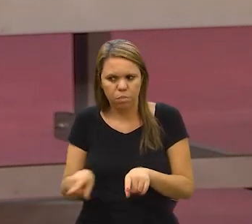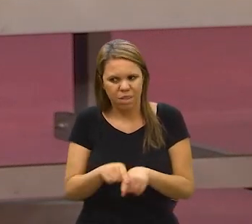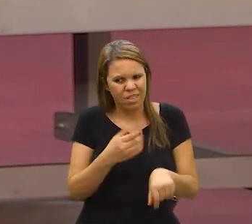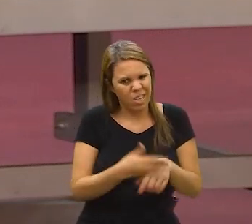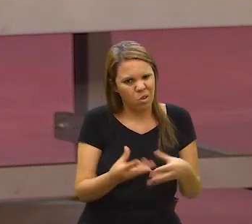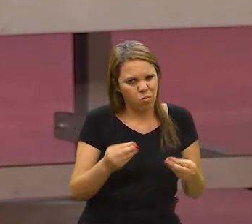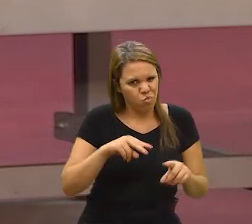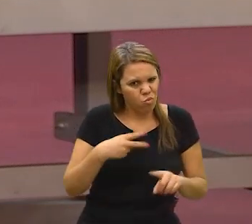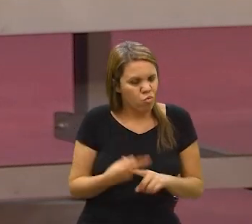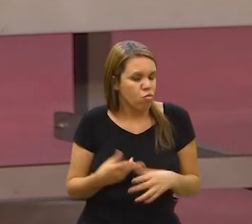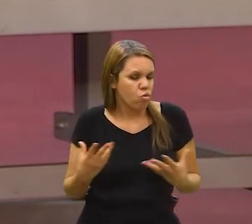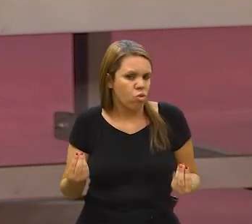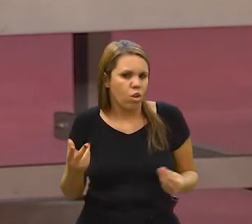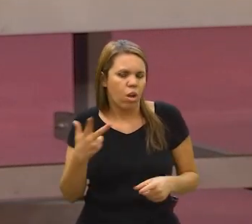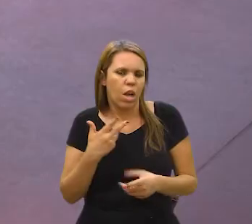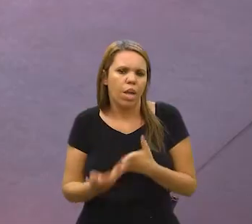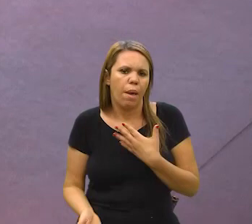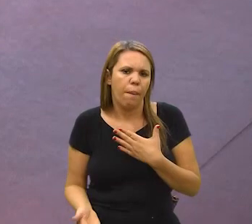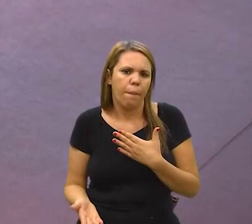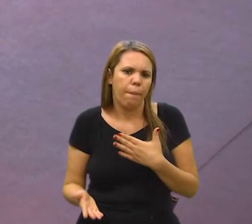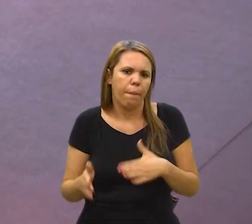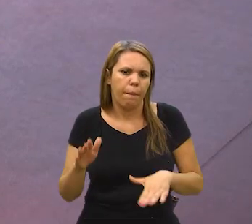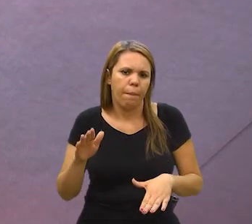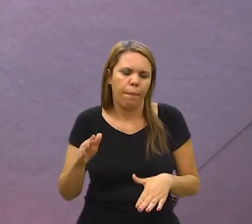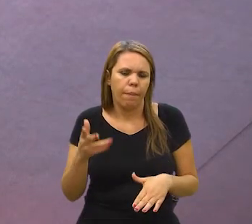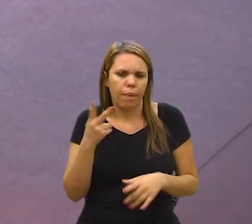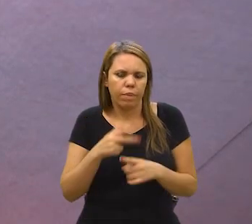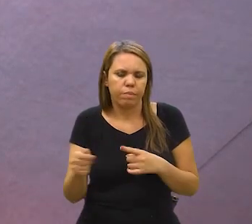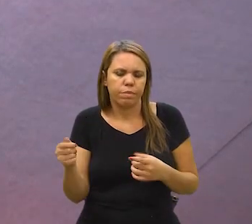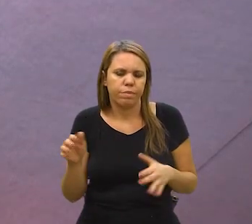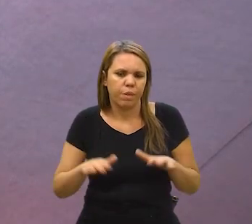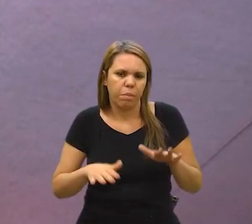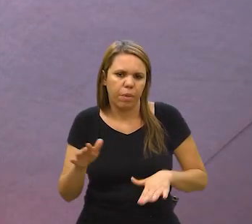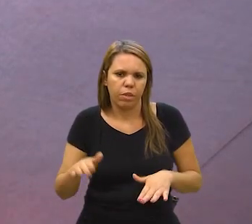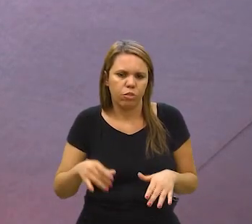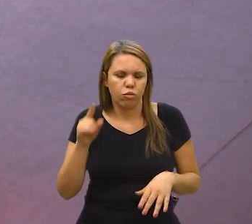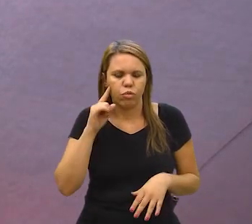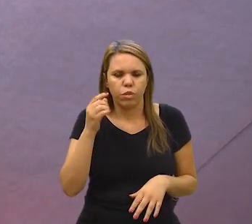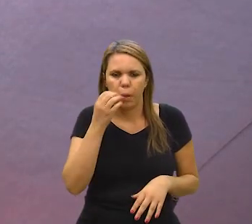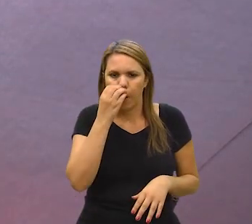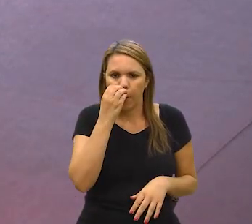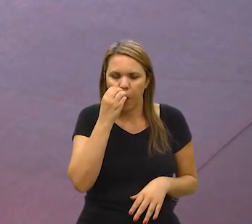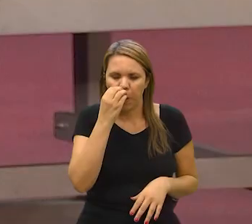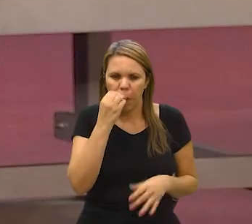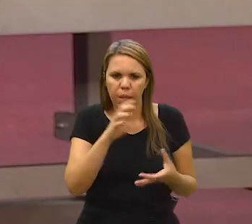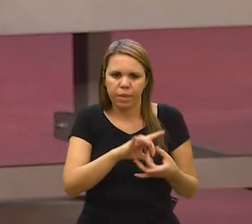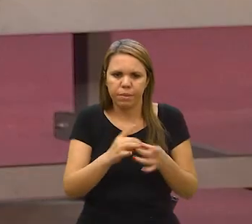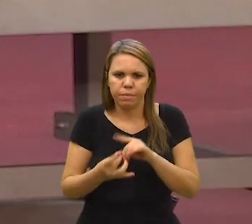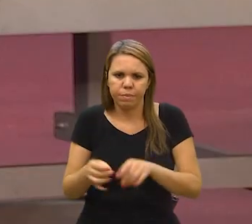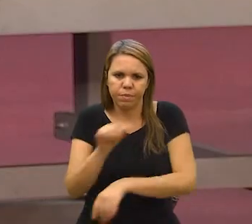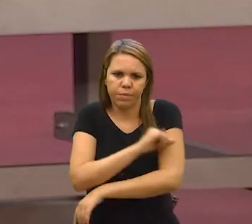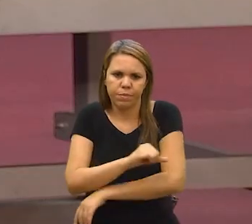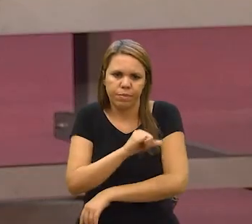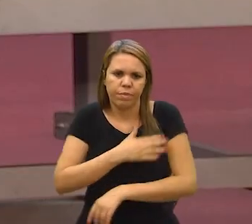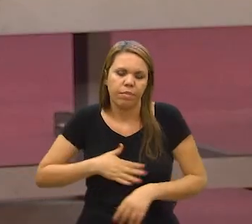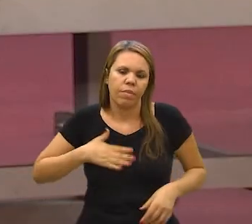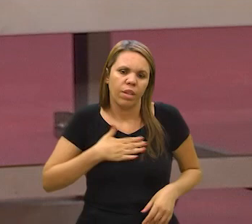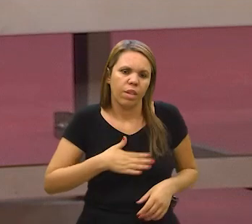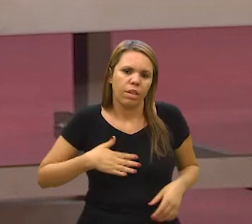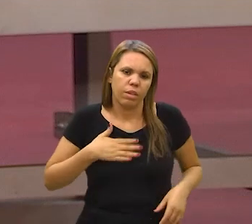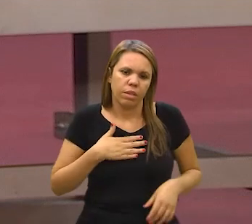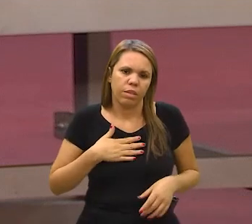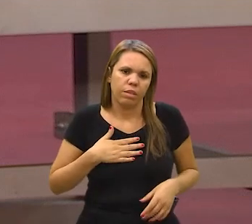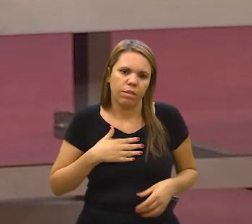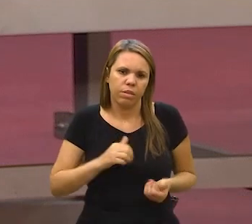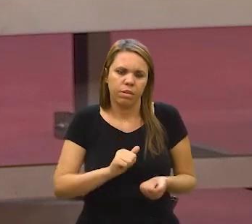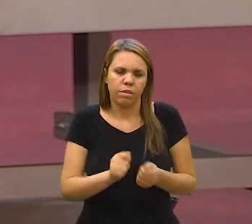muito provavelmente treinou bastante. Sim. O ganhar ou perder é muito relativo ali do momento, do dia melhor. E na Paralimpíada do Rio, eu saí muito satisfeito